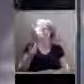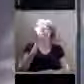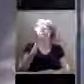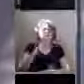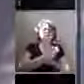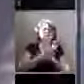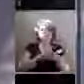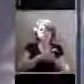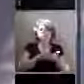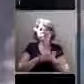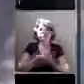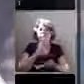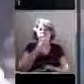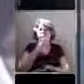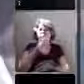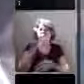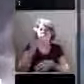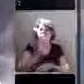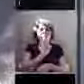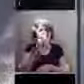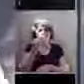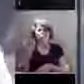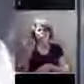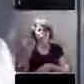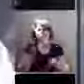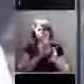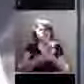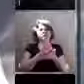Ivan, quando você passa essa equivalência,